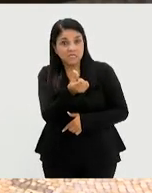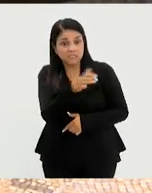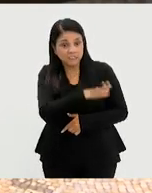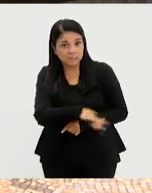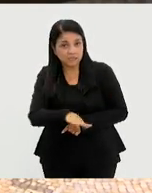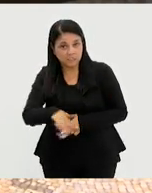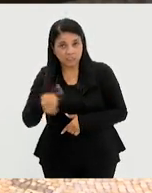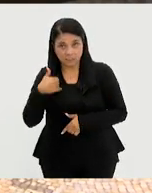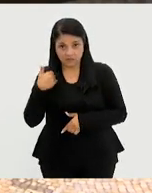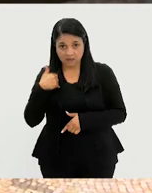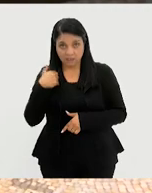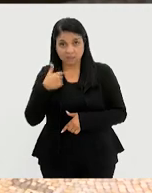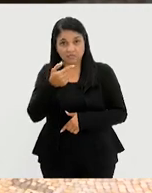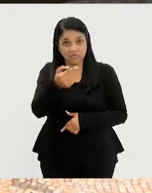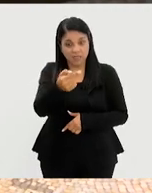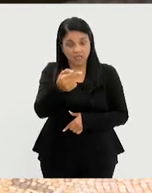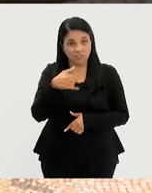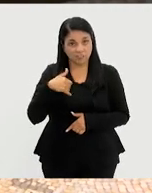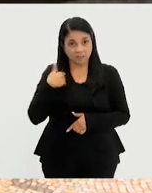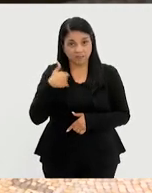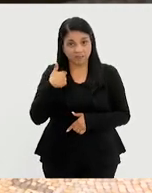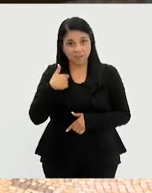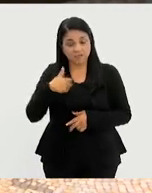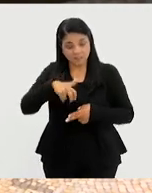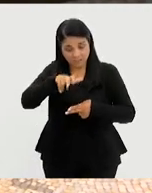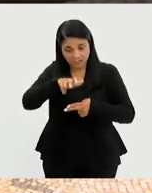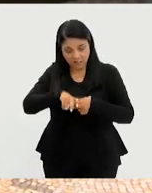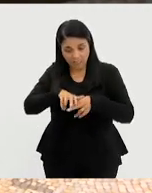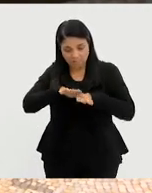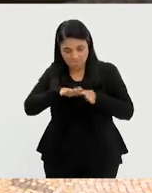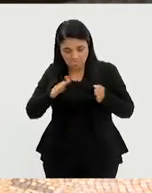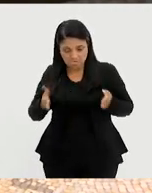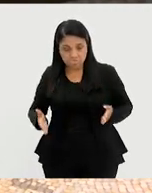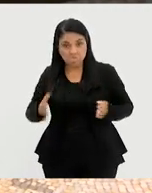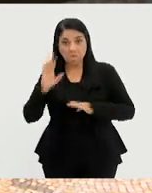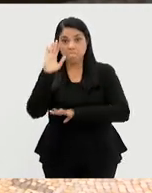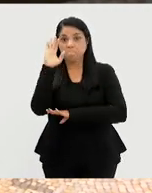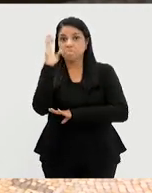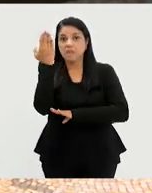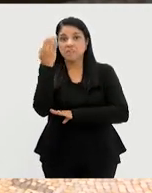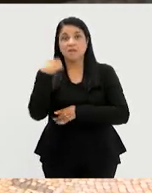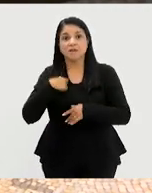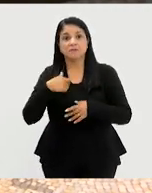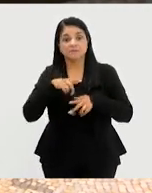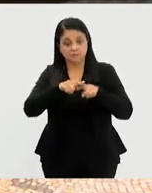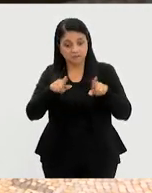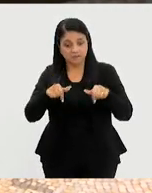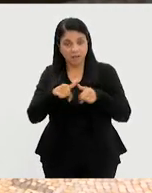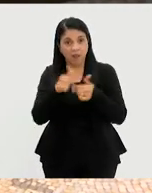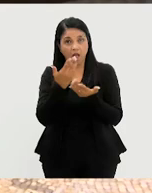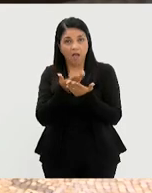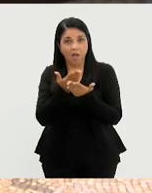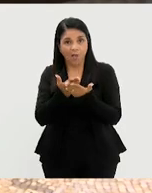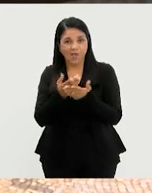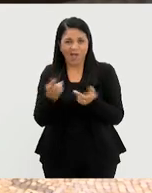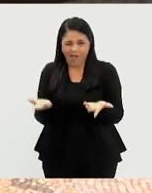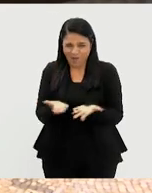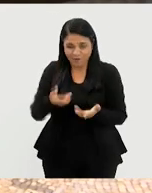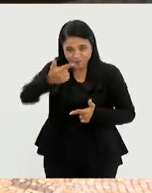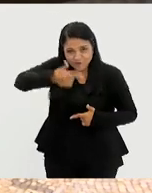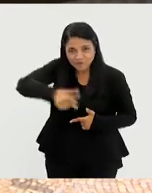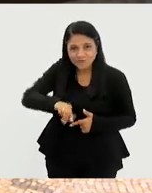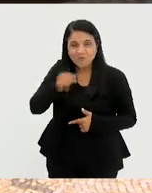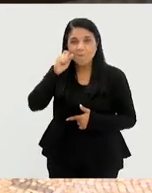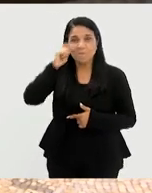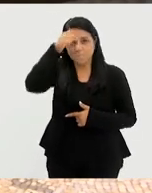idade sentado num caixote de madeira em plena sala de aula e aí o Prefeito agora faz mais uma manobra de tirar 500 milhões de